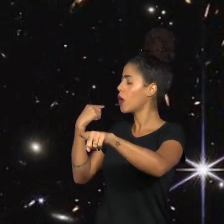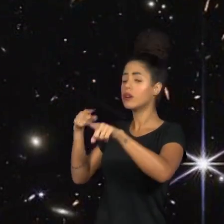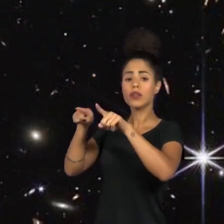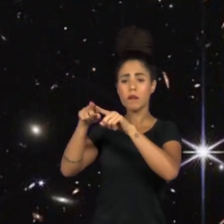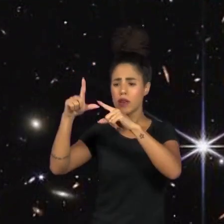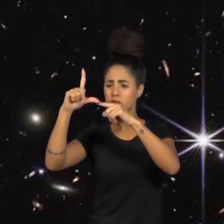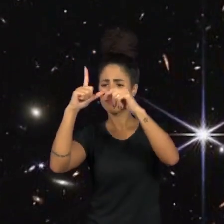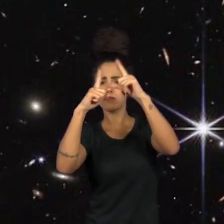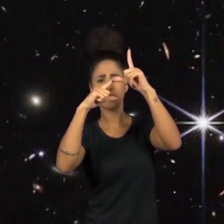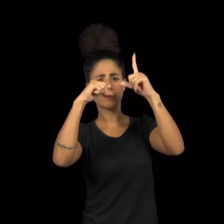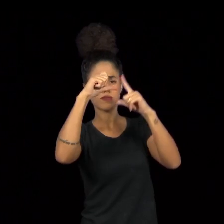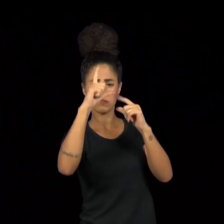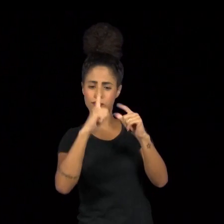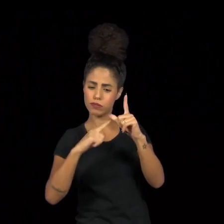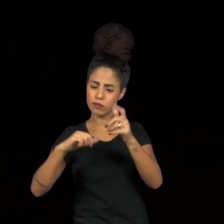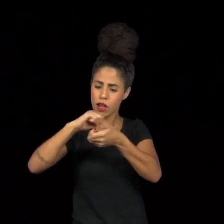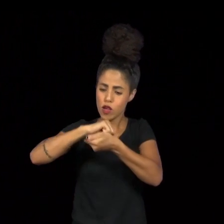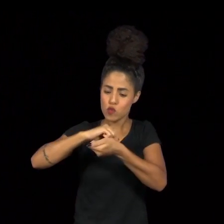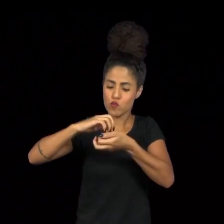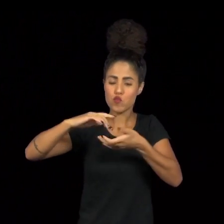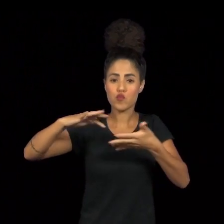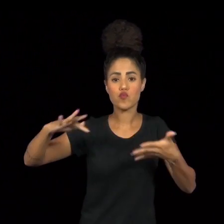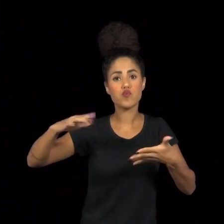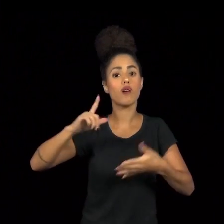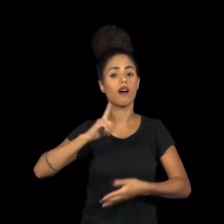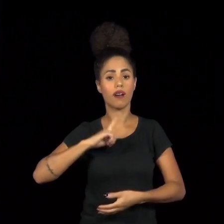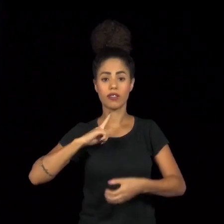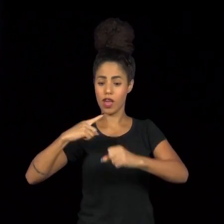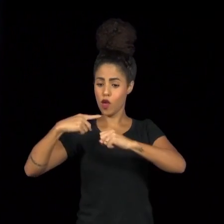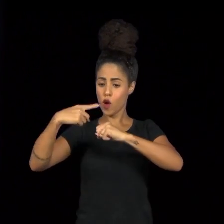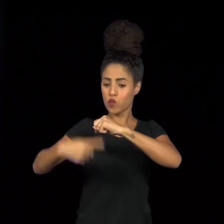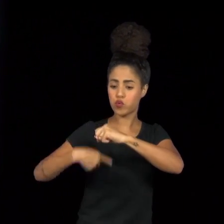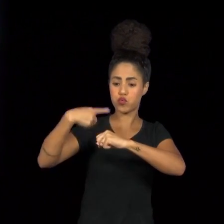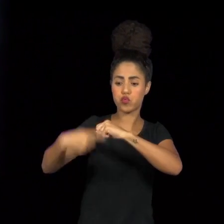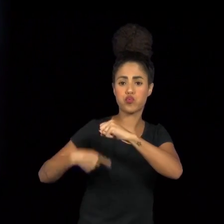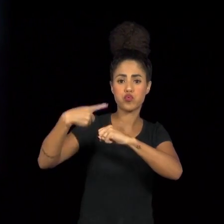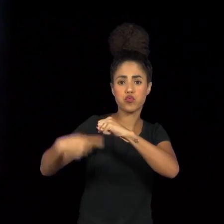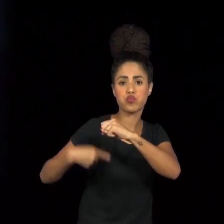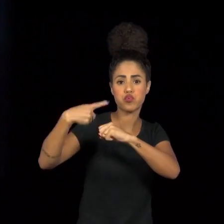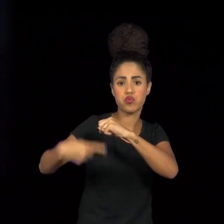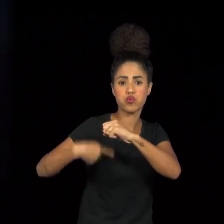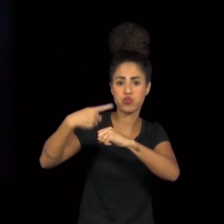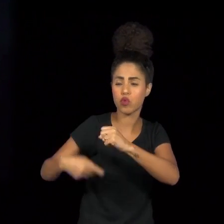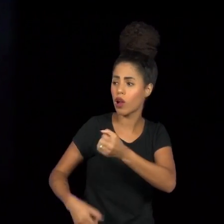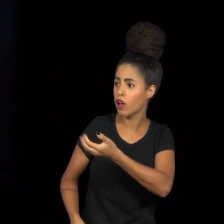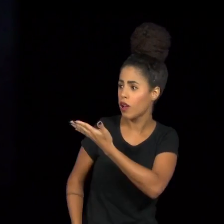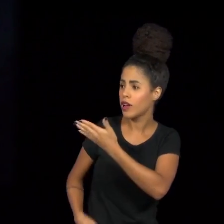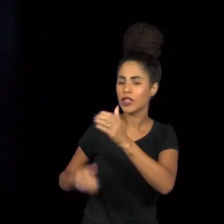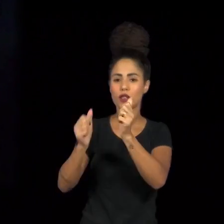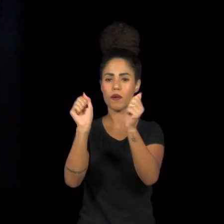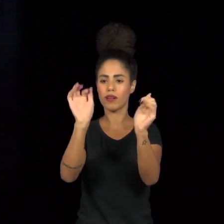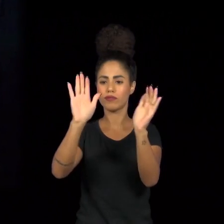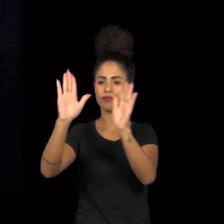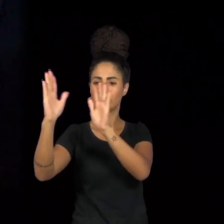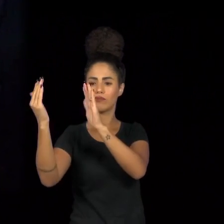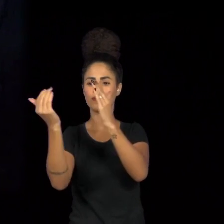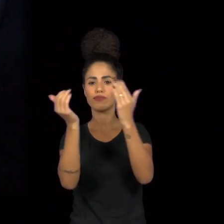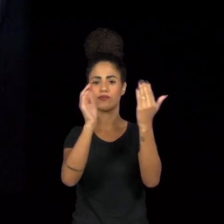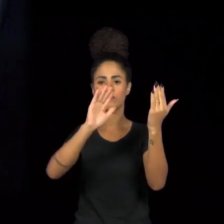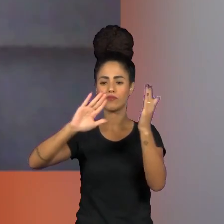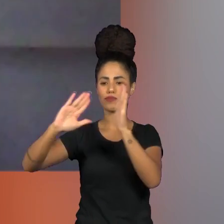Via Láctea. Aqui vemos Júpiter, com tempestades em formato oval e auroras brilhantes nos